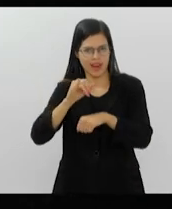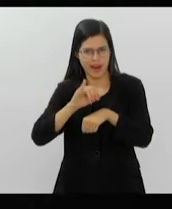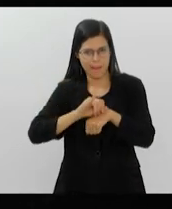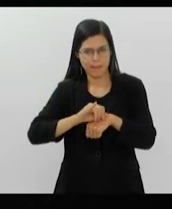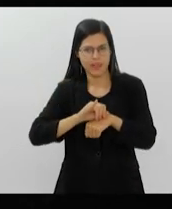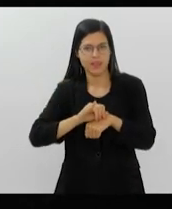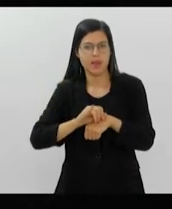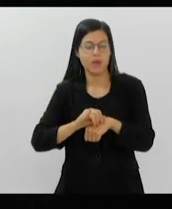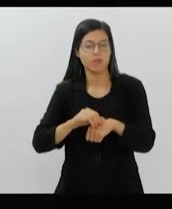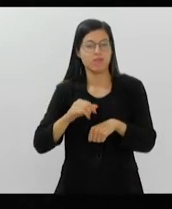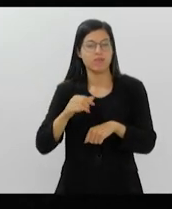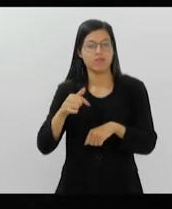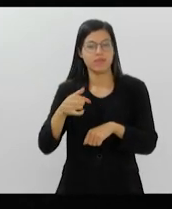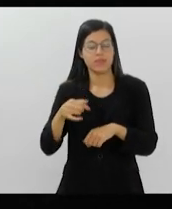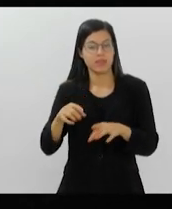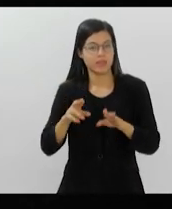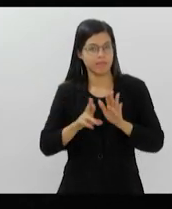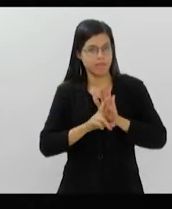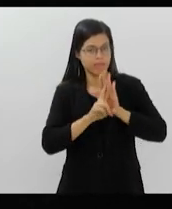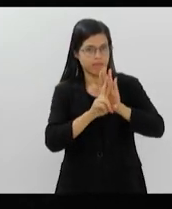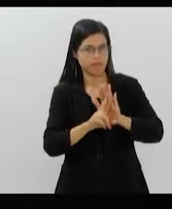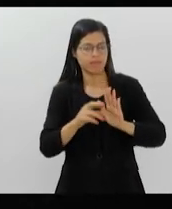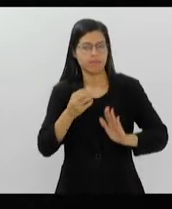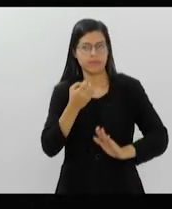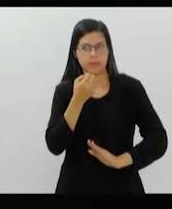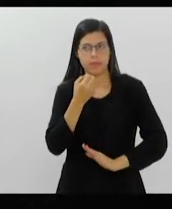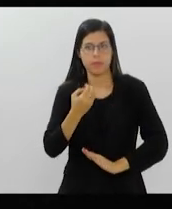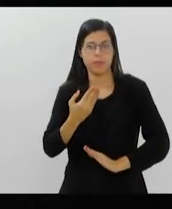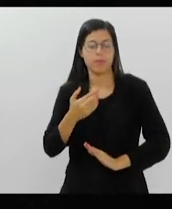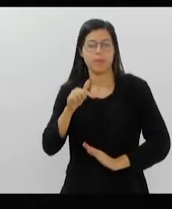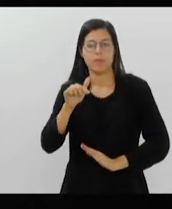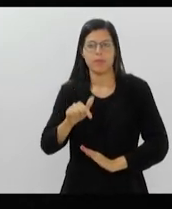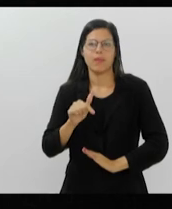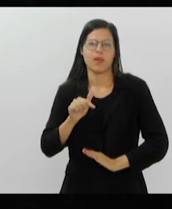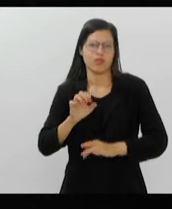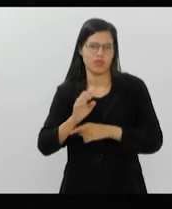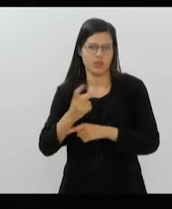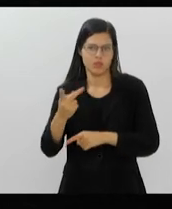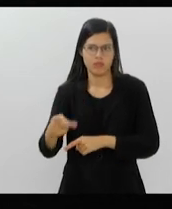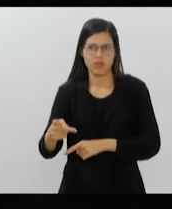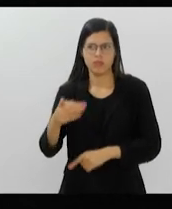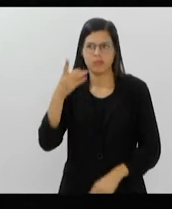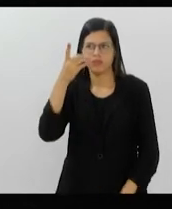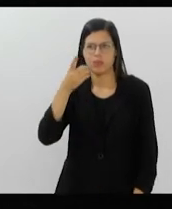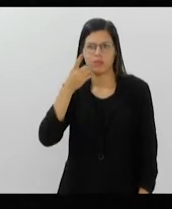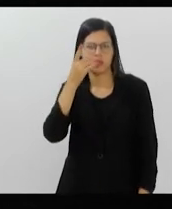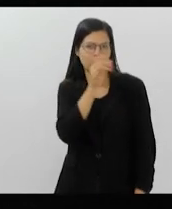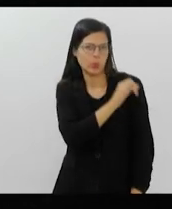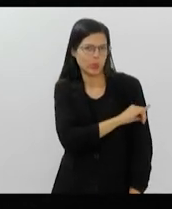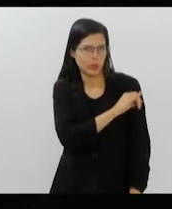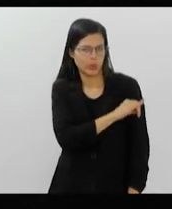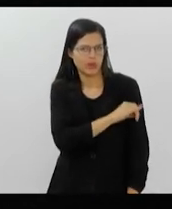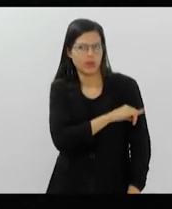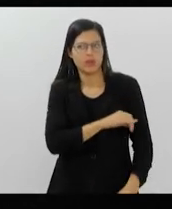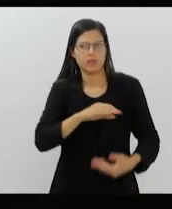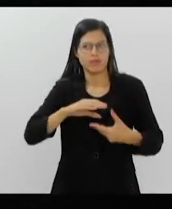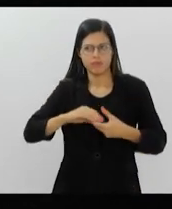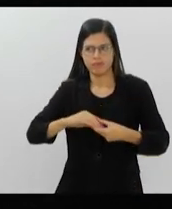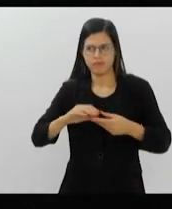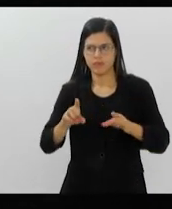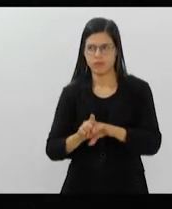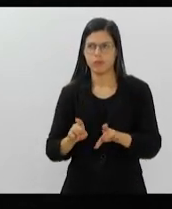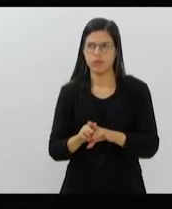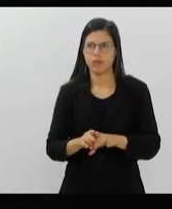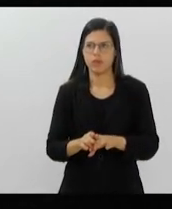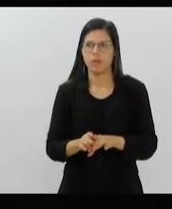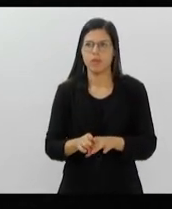representa tão bem nessa entidade o seu estado. Os deputados cariocas, os nossos cumprimentos a todos também na pessoa